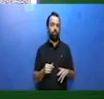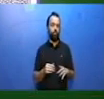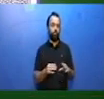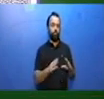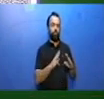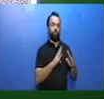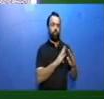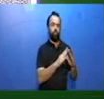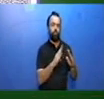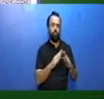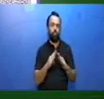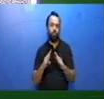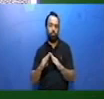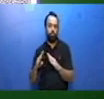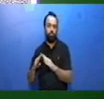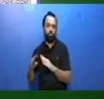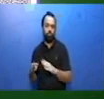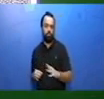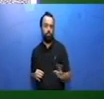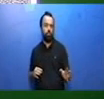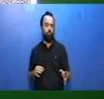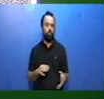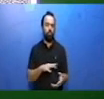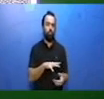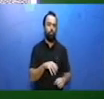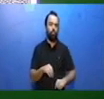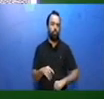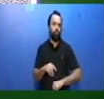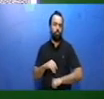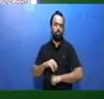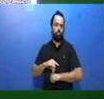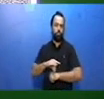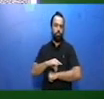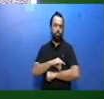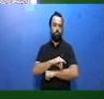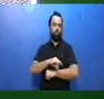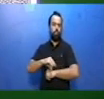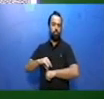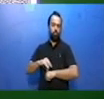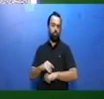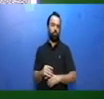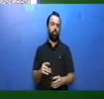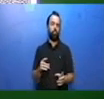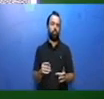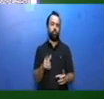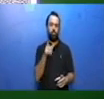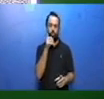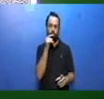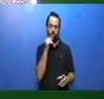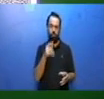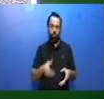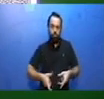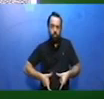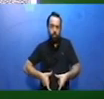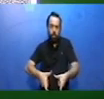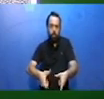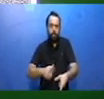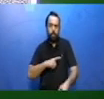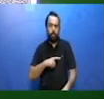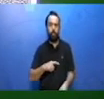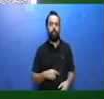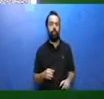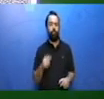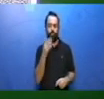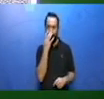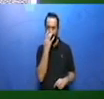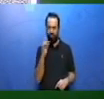é térrea. Ele é todo asfaltado e as casas têm água encanada, rede de esgoto e